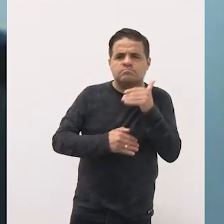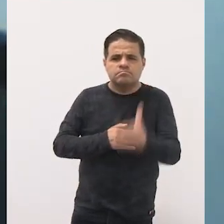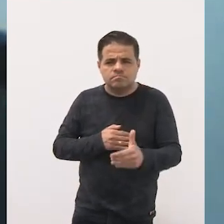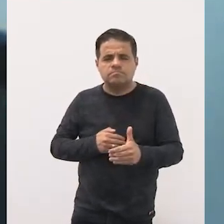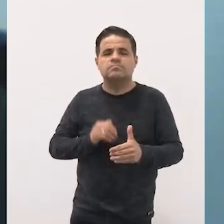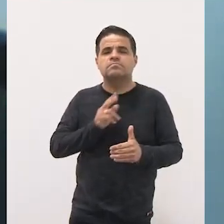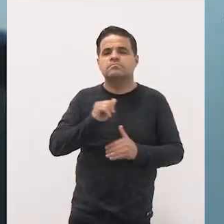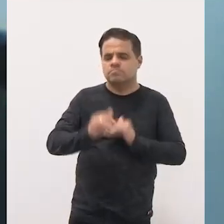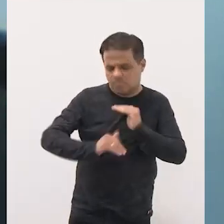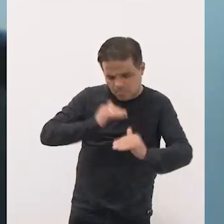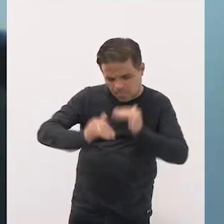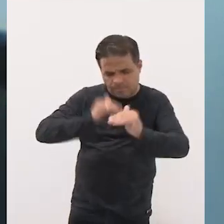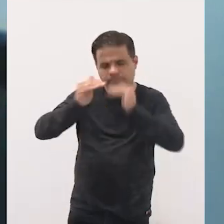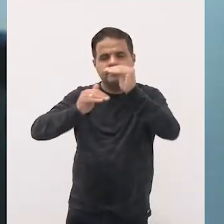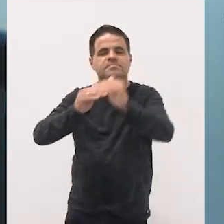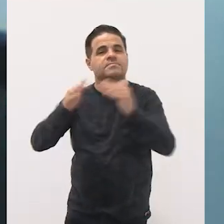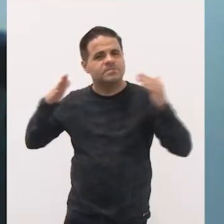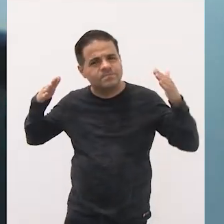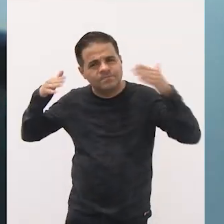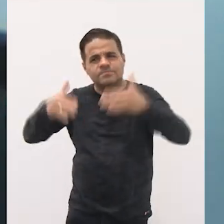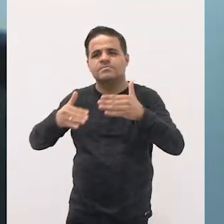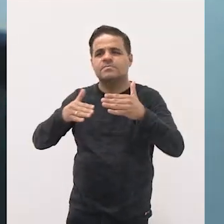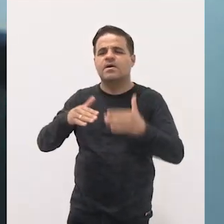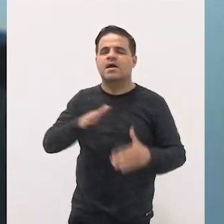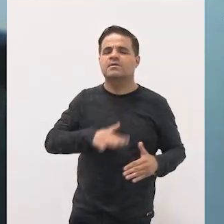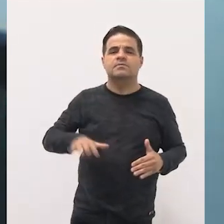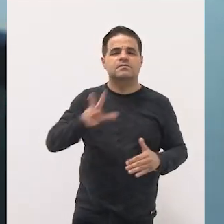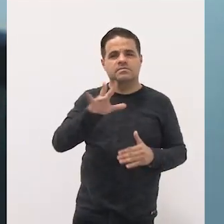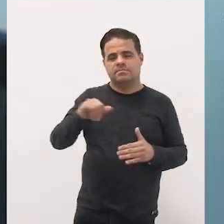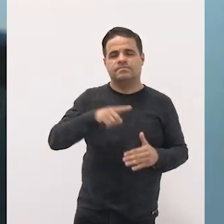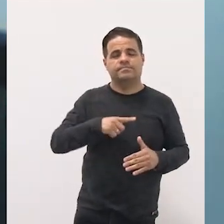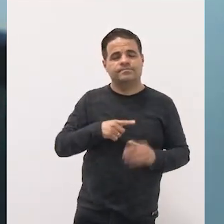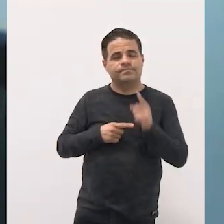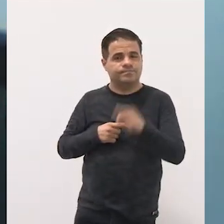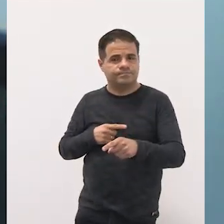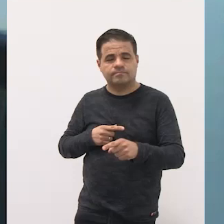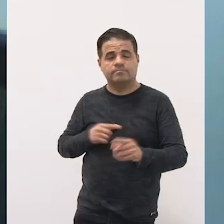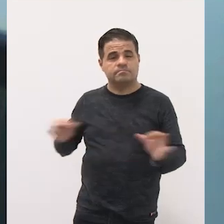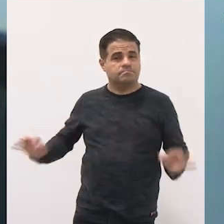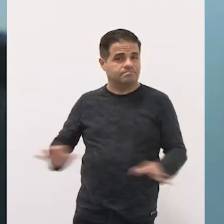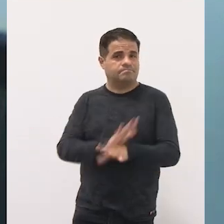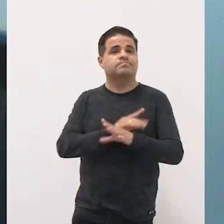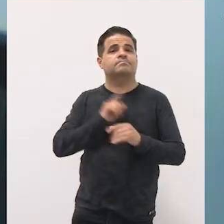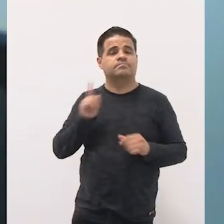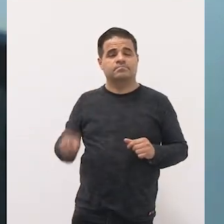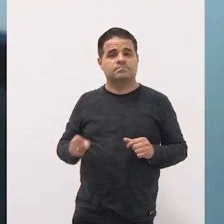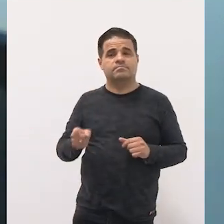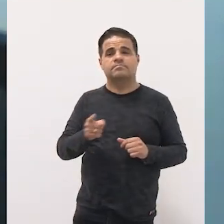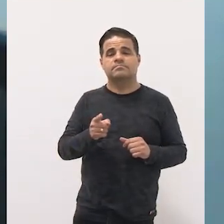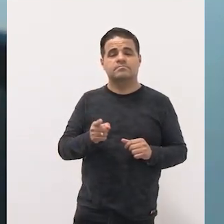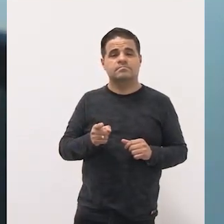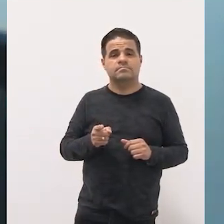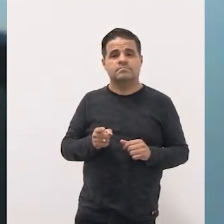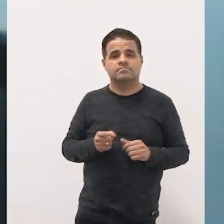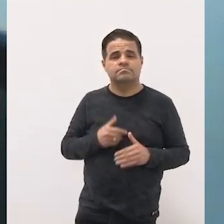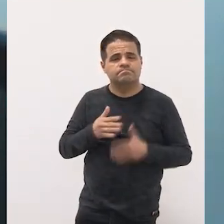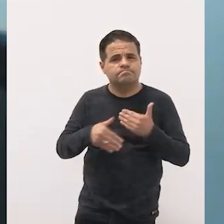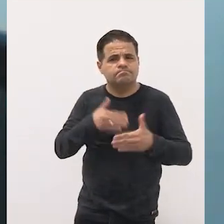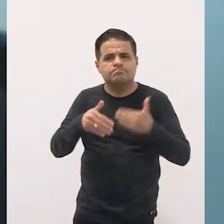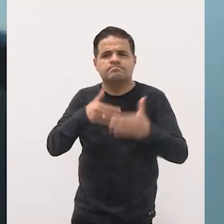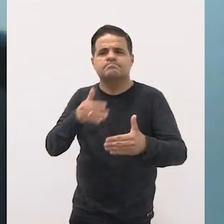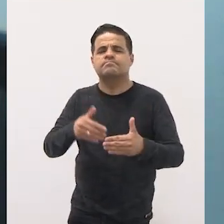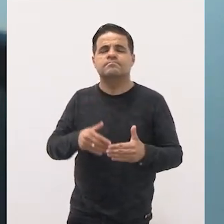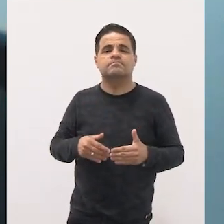vão desembocar nesse ser que vai ser inteiro, né? Porque para essa mulher ser vista